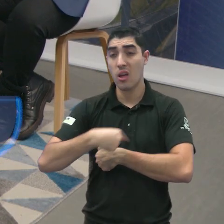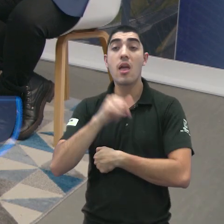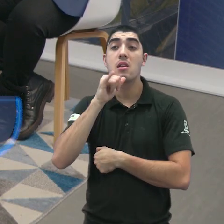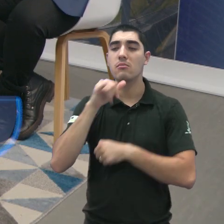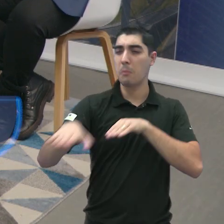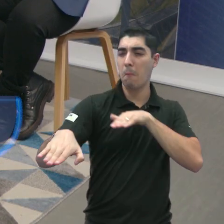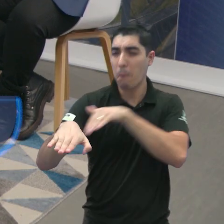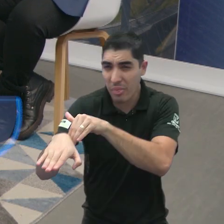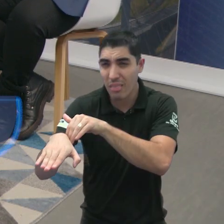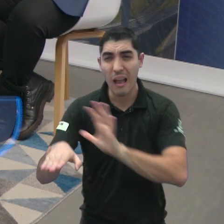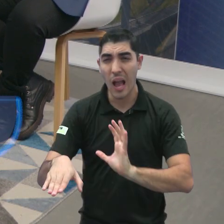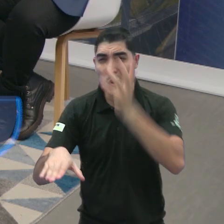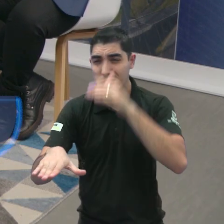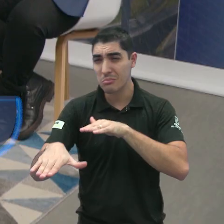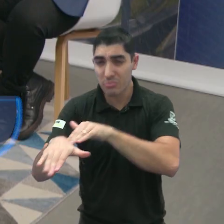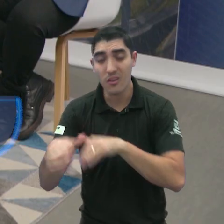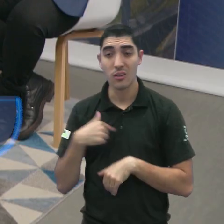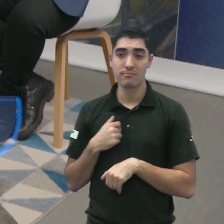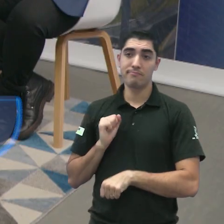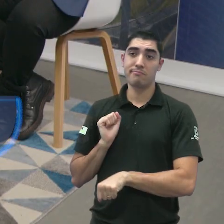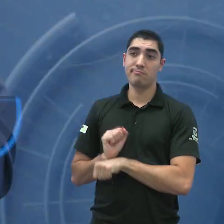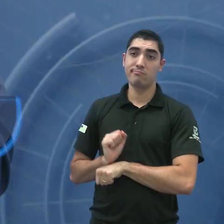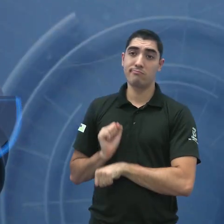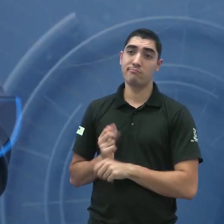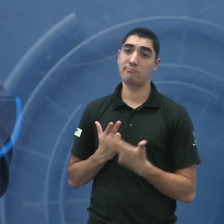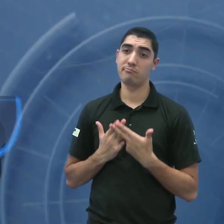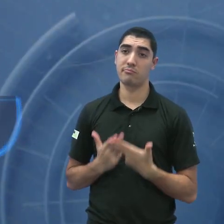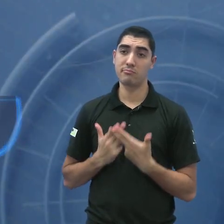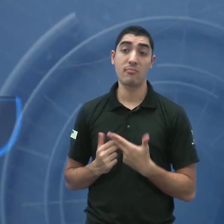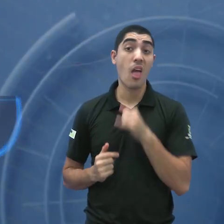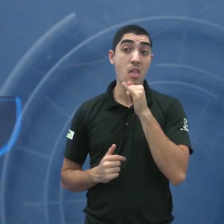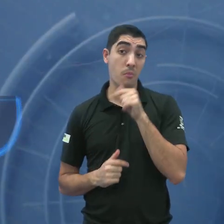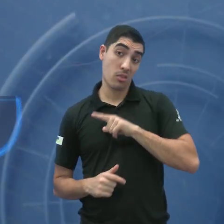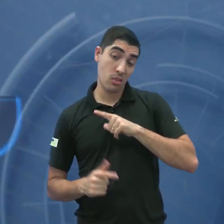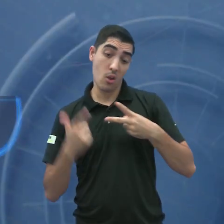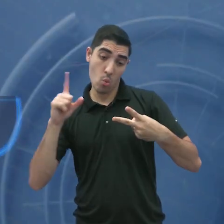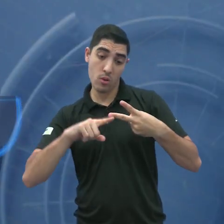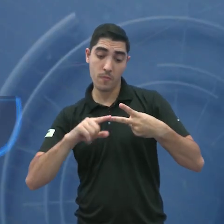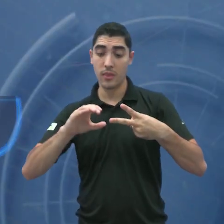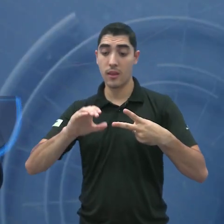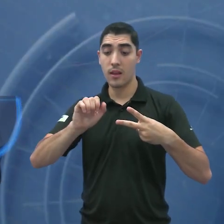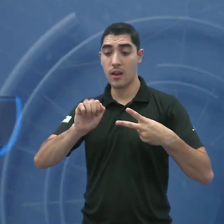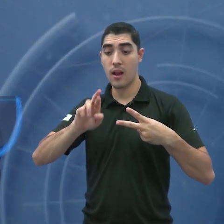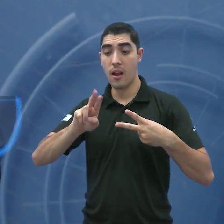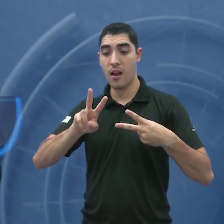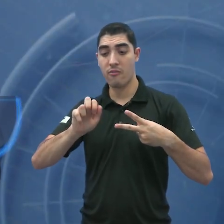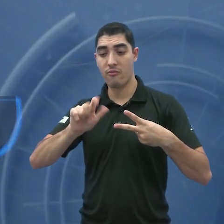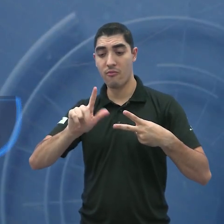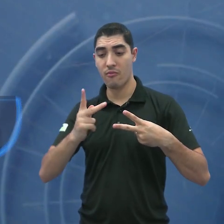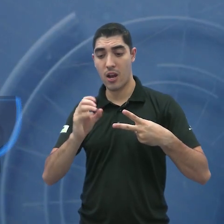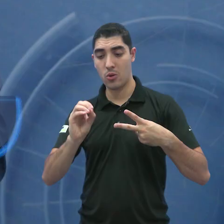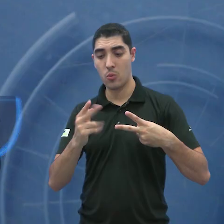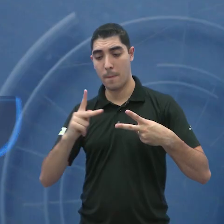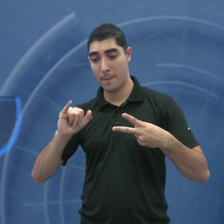acidente e, assim, você fica refém. Aqui tem a opção, por exemplo, da Carvalho Pinto, às vezes, né, a gente consegue cortar, mas